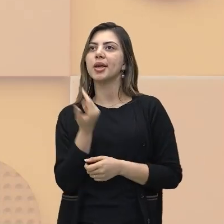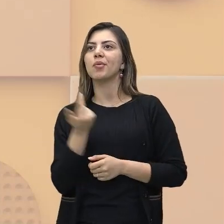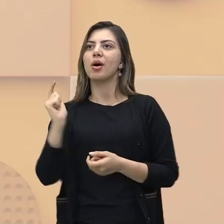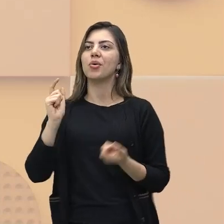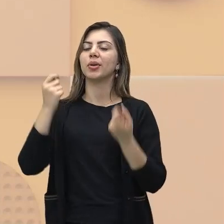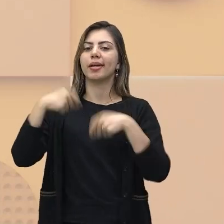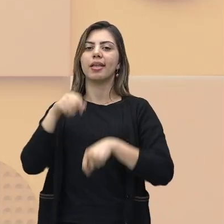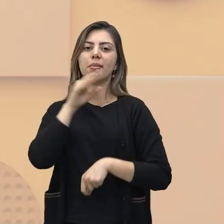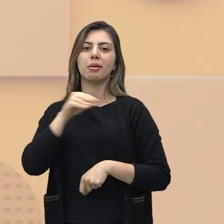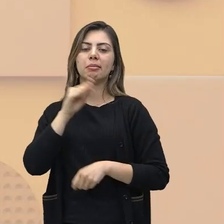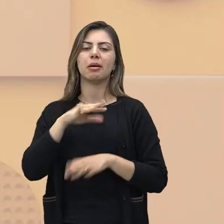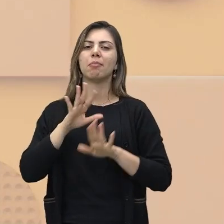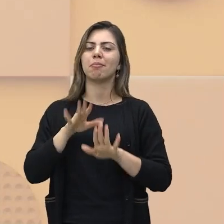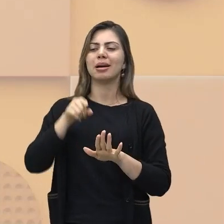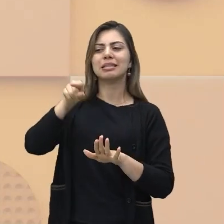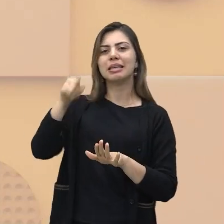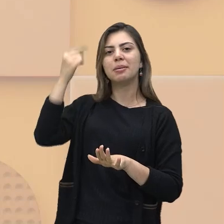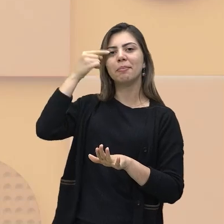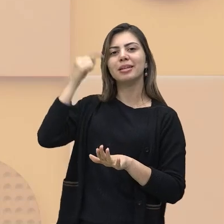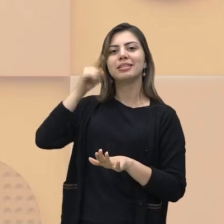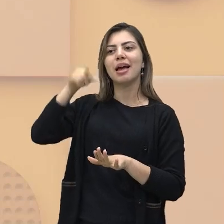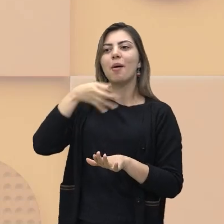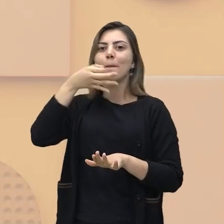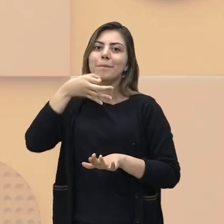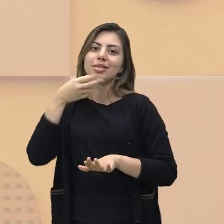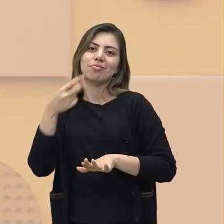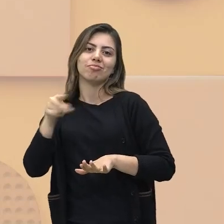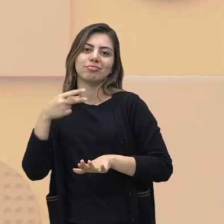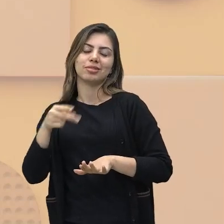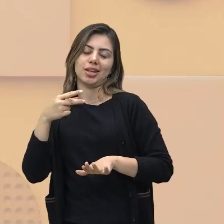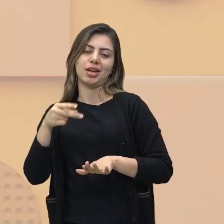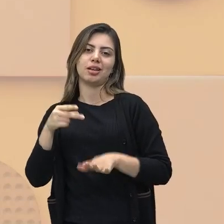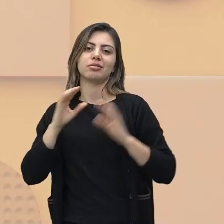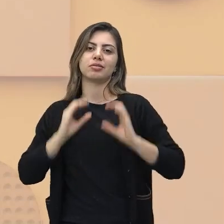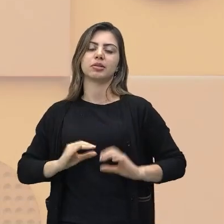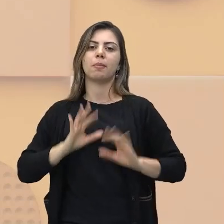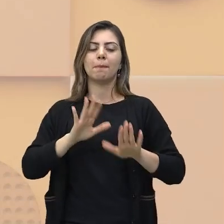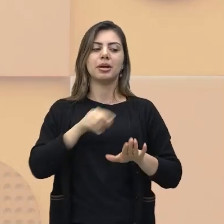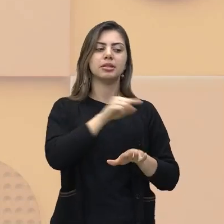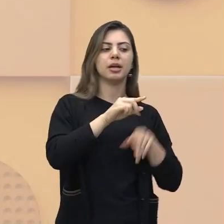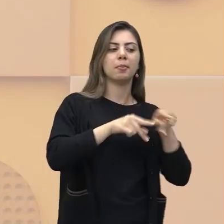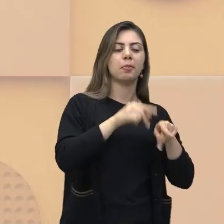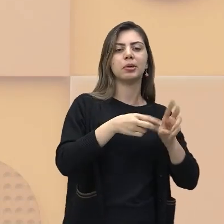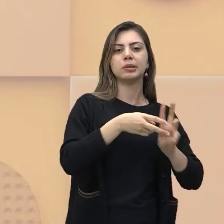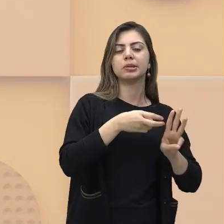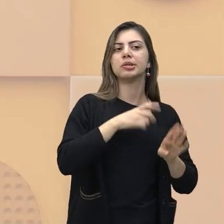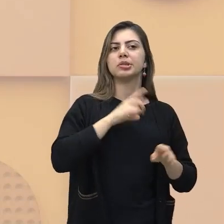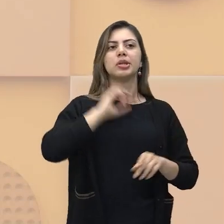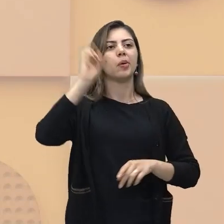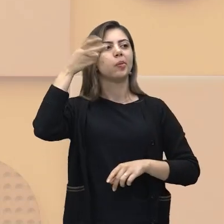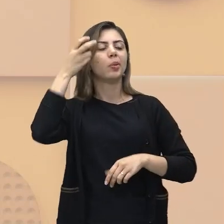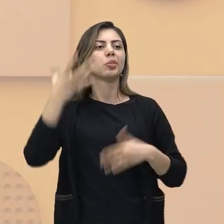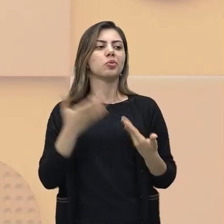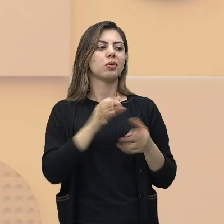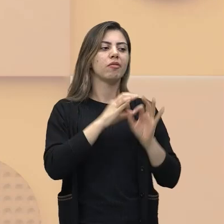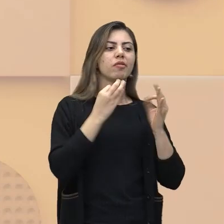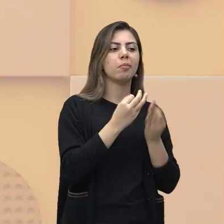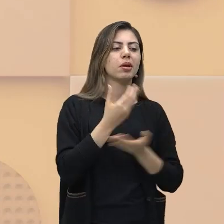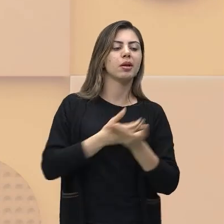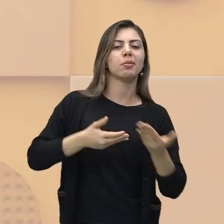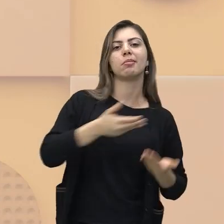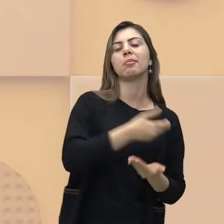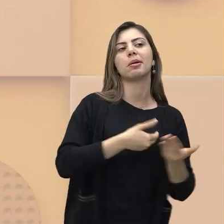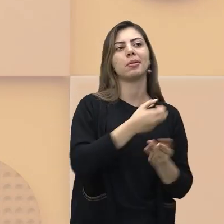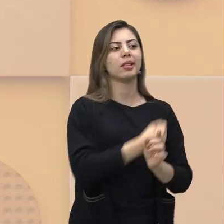Para aquilo, aquilo era a civilização do português. Mas o que o indígena tinha aqui de cultura, as suas relações familiares, suas